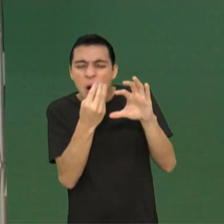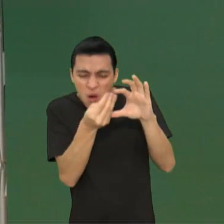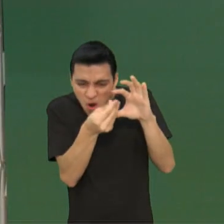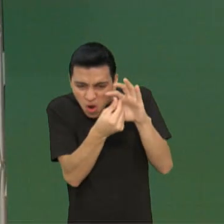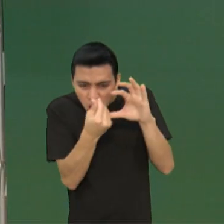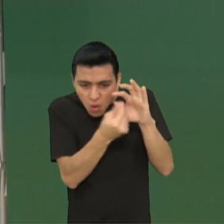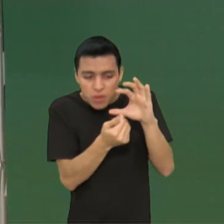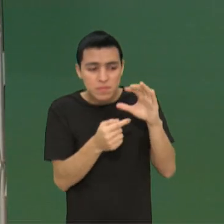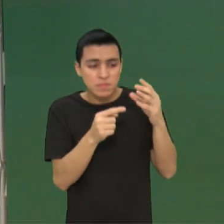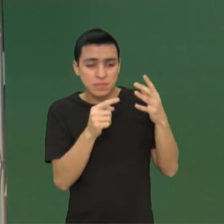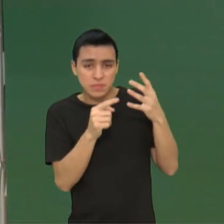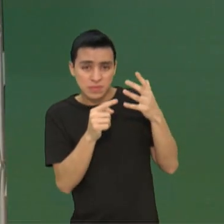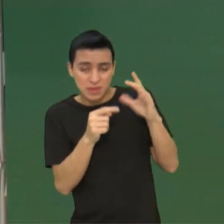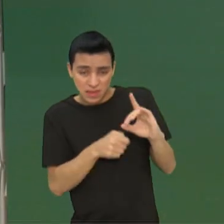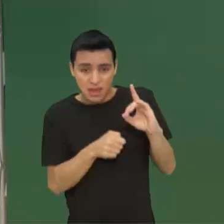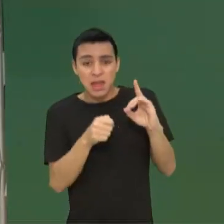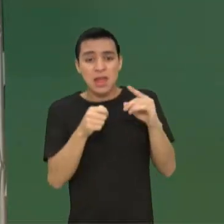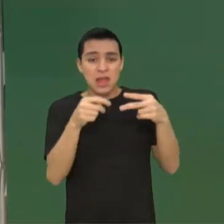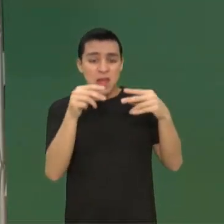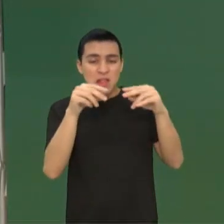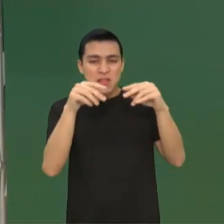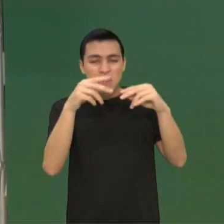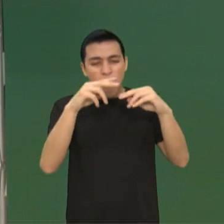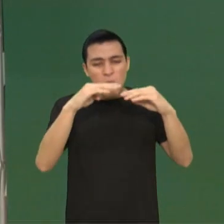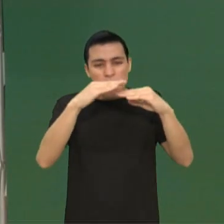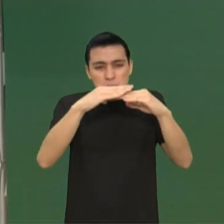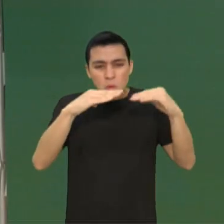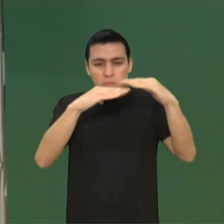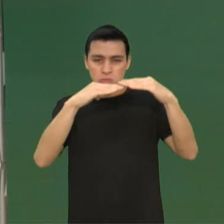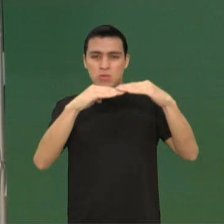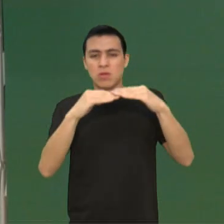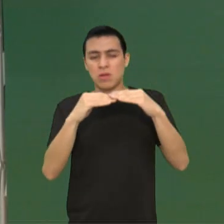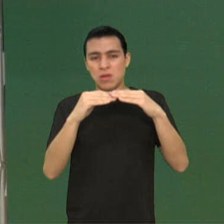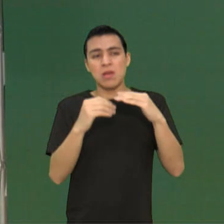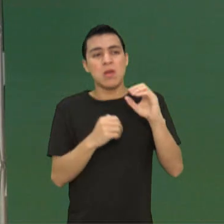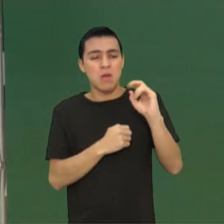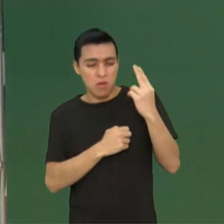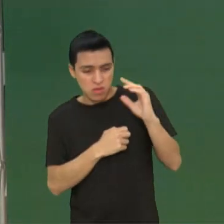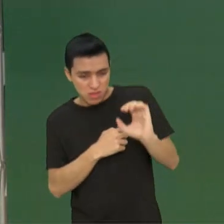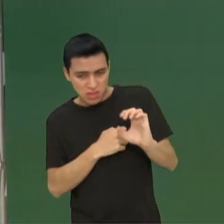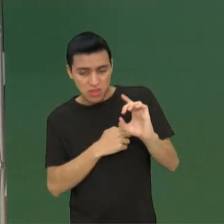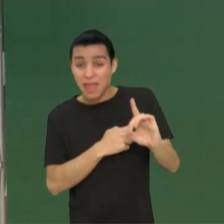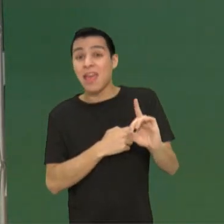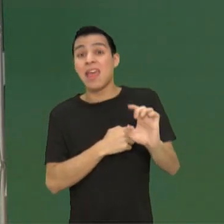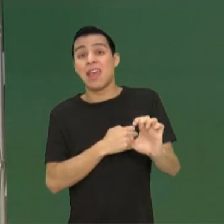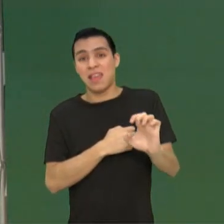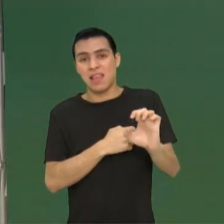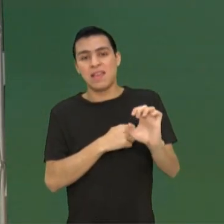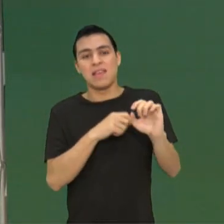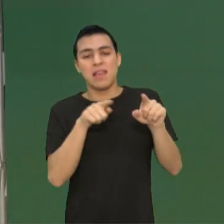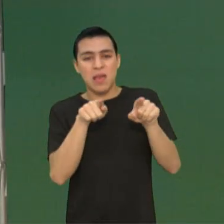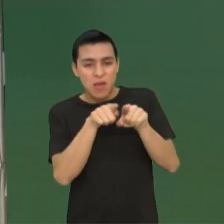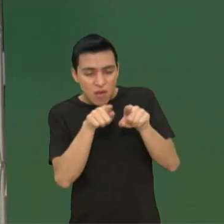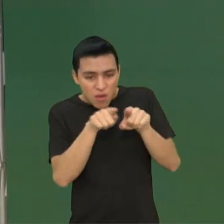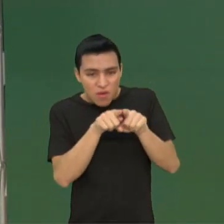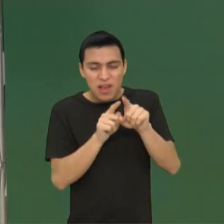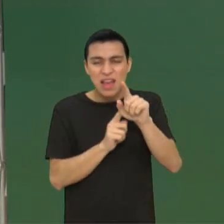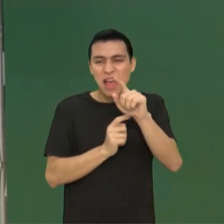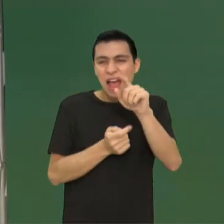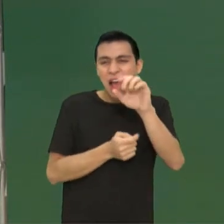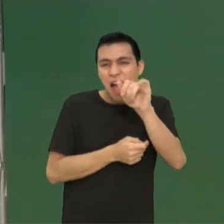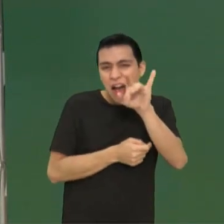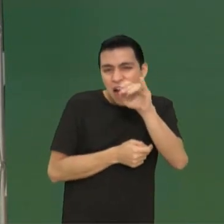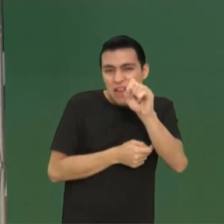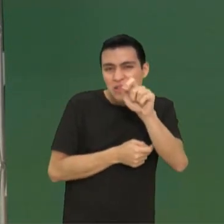possuírem dupla membrana, assim como as mitocôndrias e cloroplastos. Ou, letra E, realizarem a oxidação de ácidos